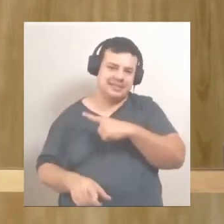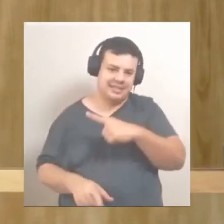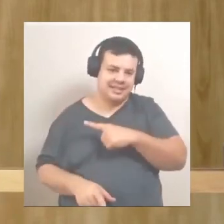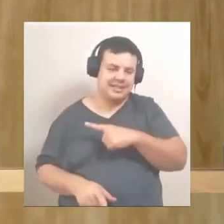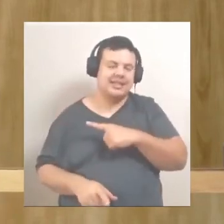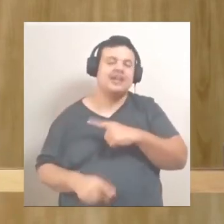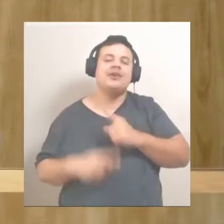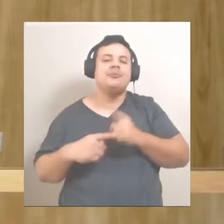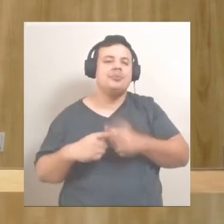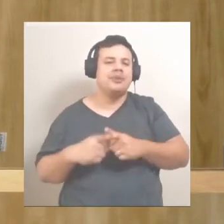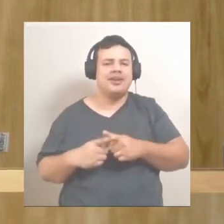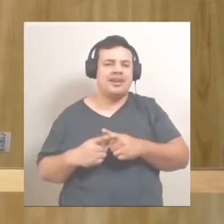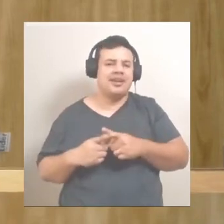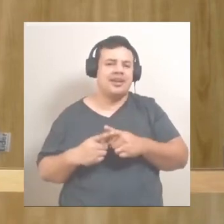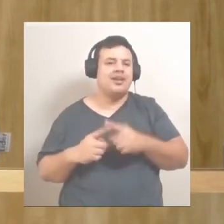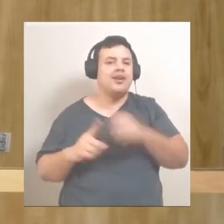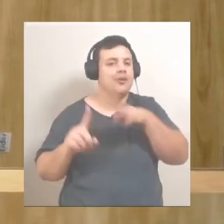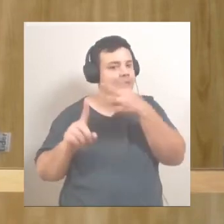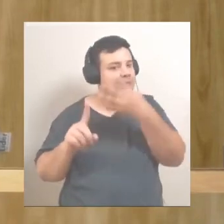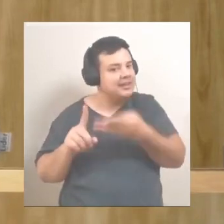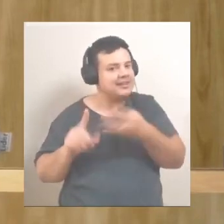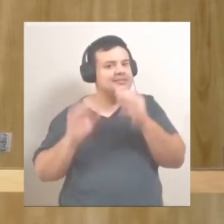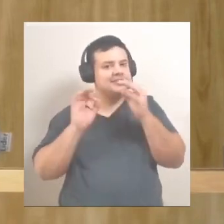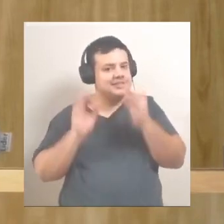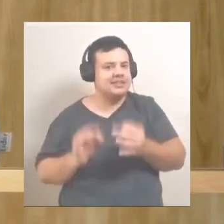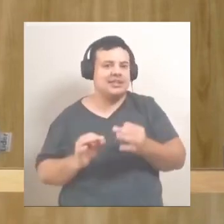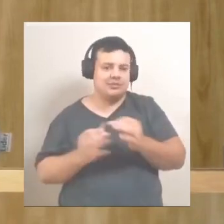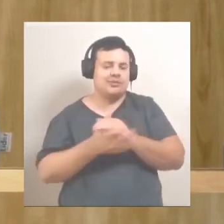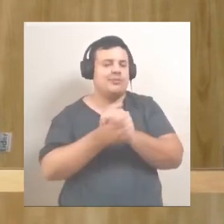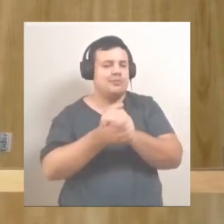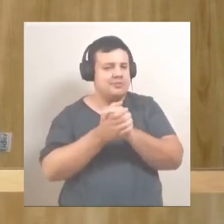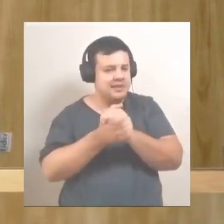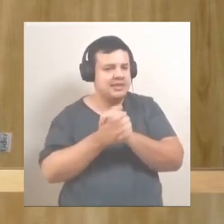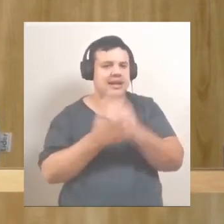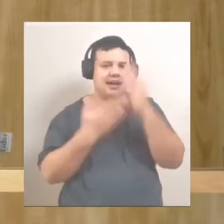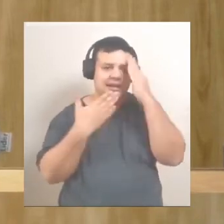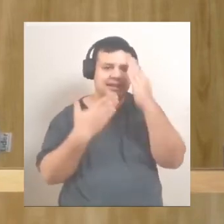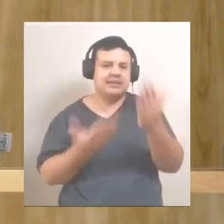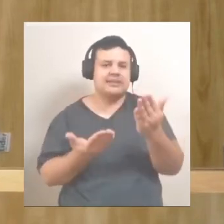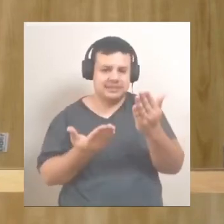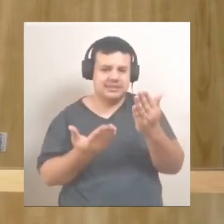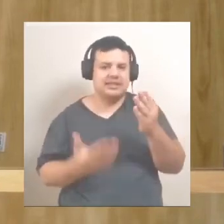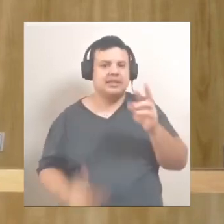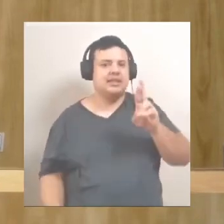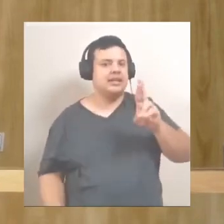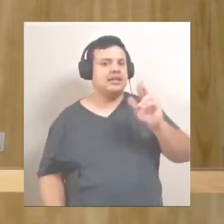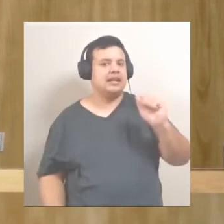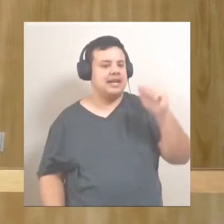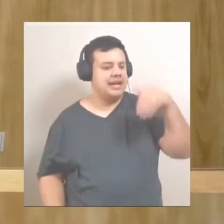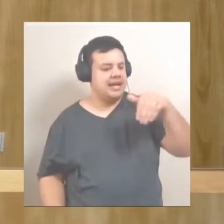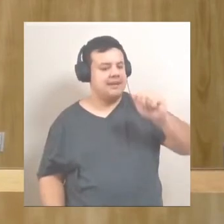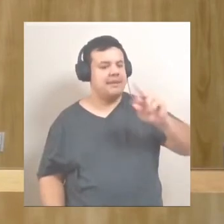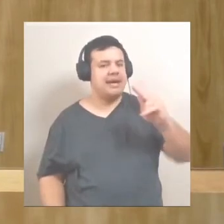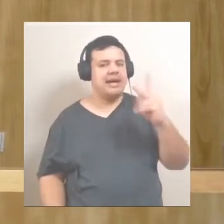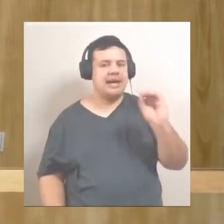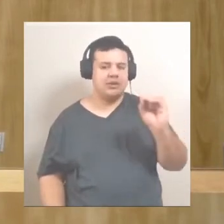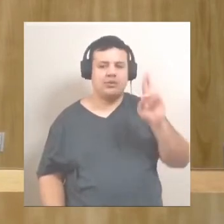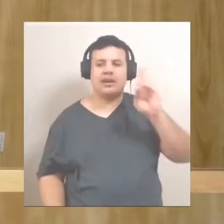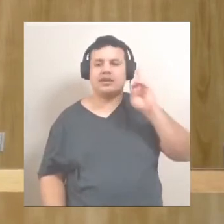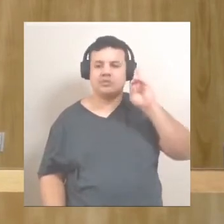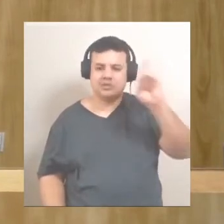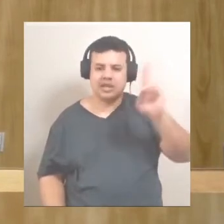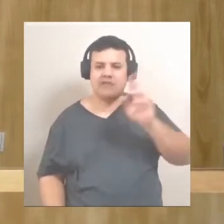toa. Queria cumprimentar e agradecer aqui as presenças do inspetor Ramalho, que comanda a Guarda Municipal aí na